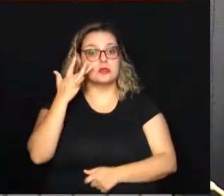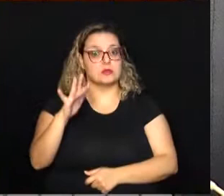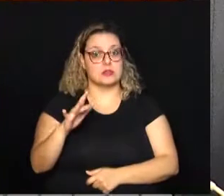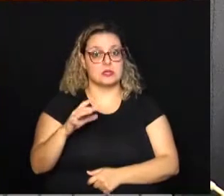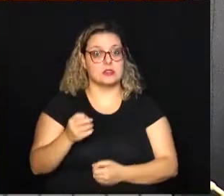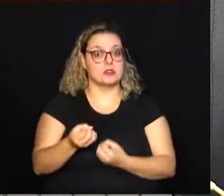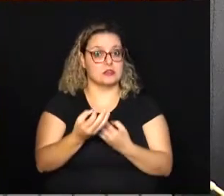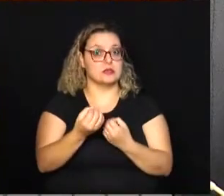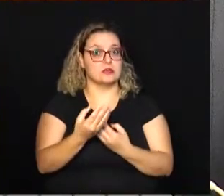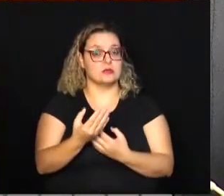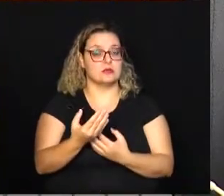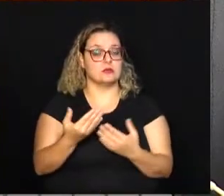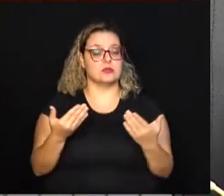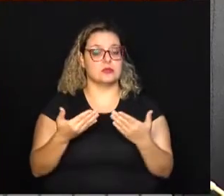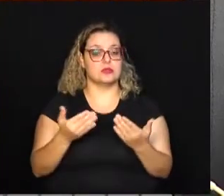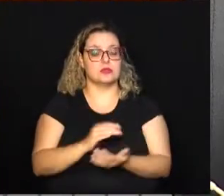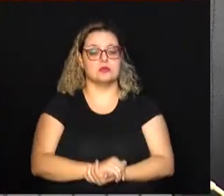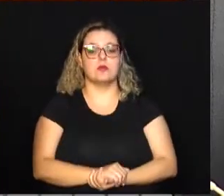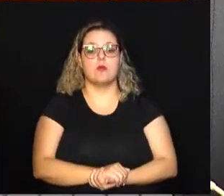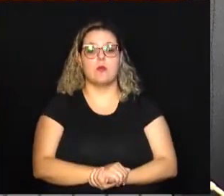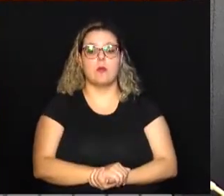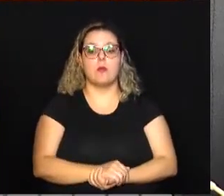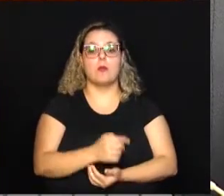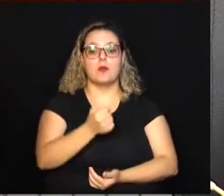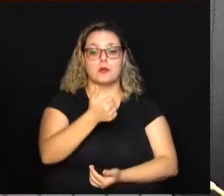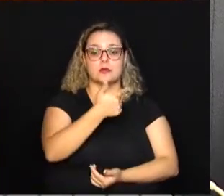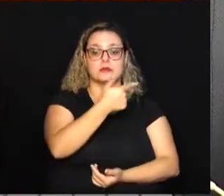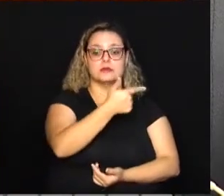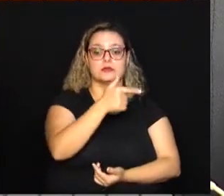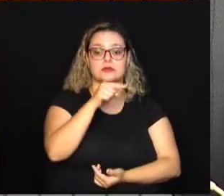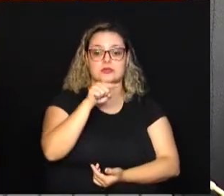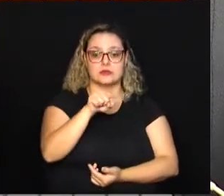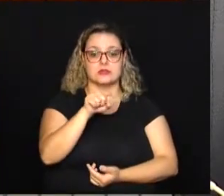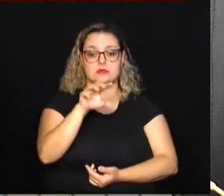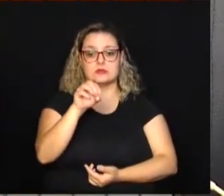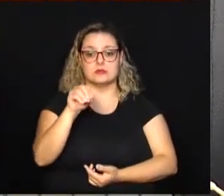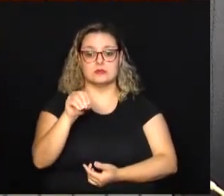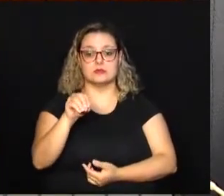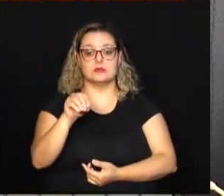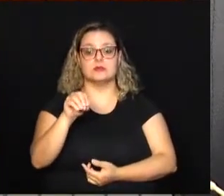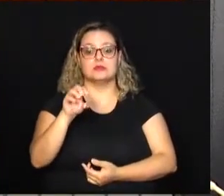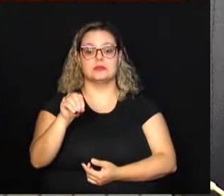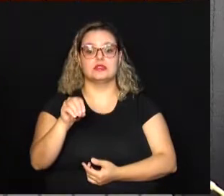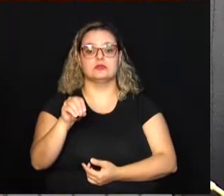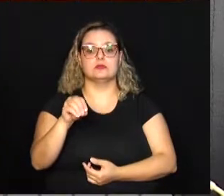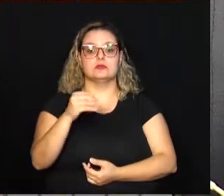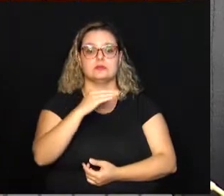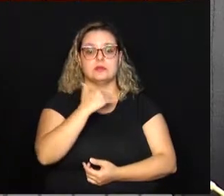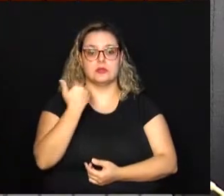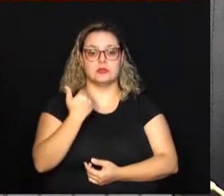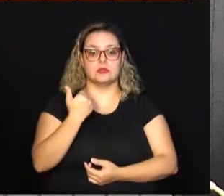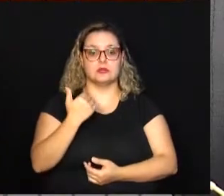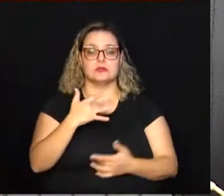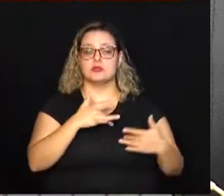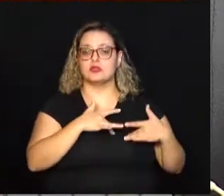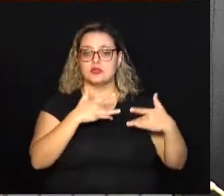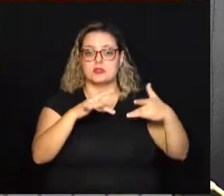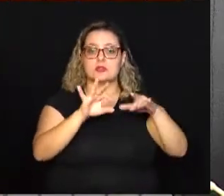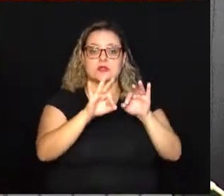eram 1.944 mortos. Então fica aqui a minha solidariedade a todas as famílias